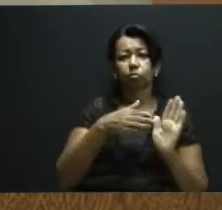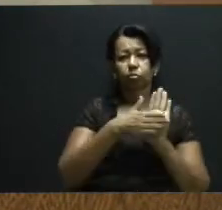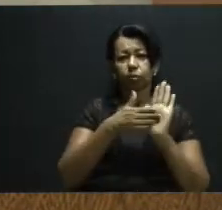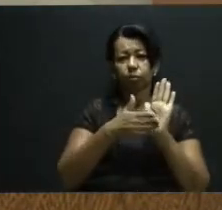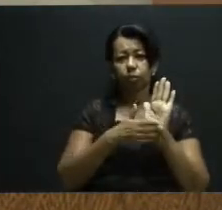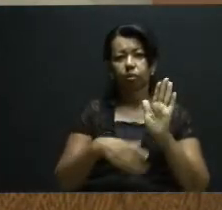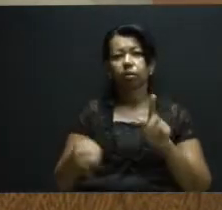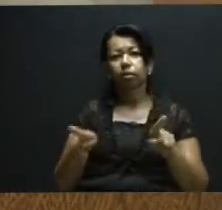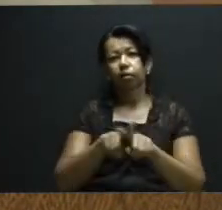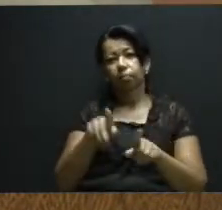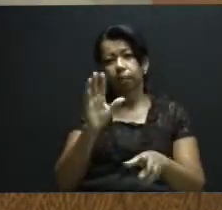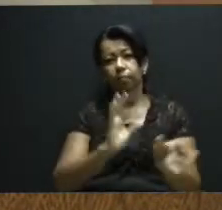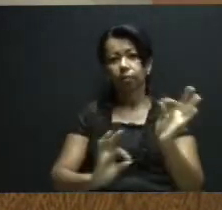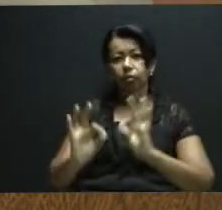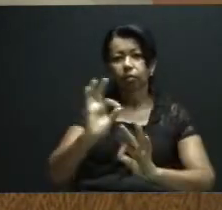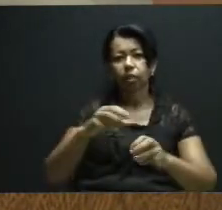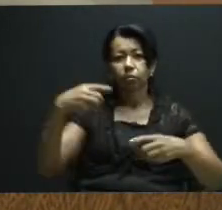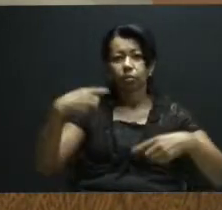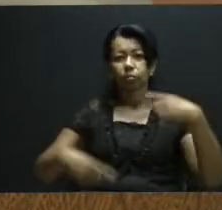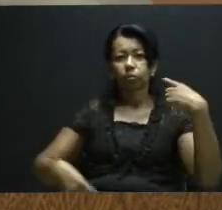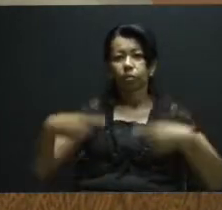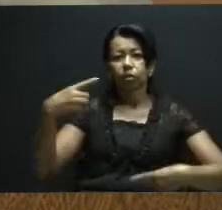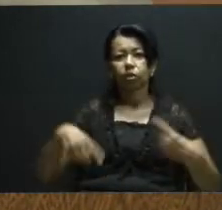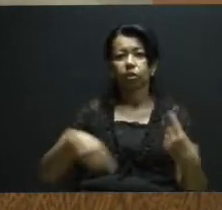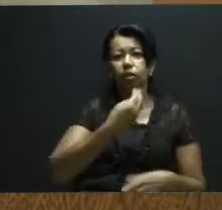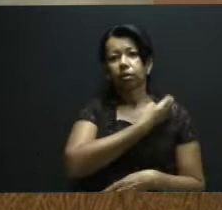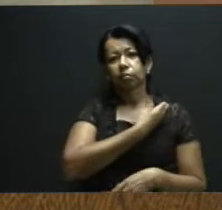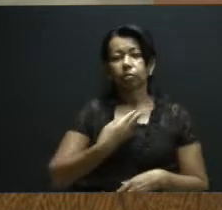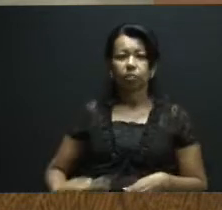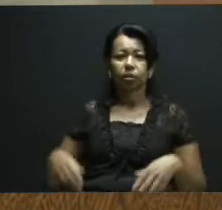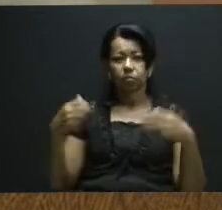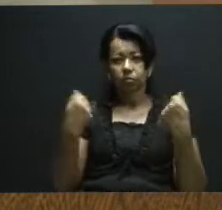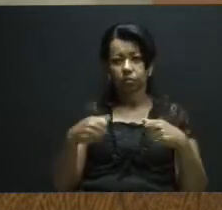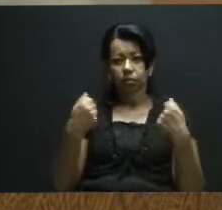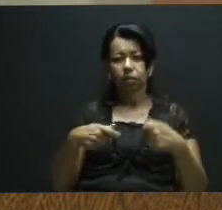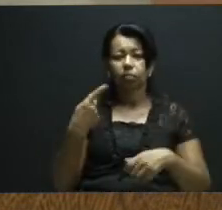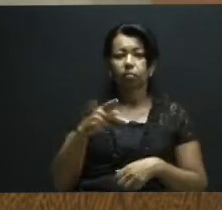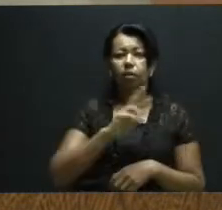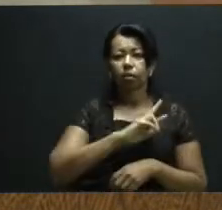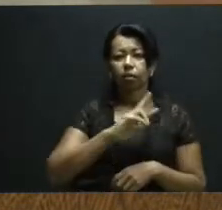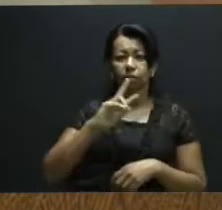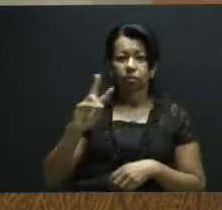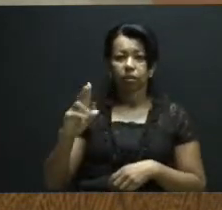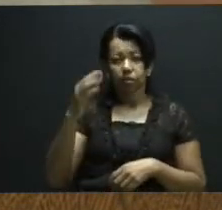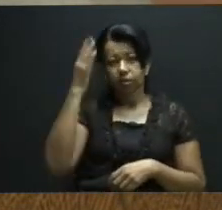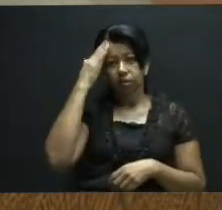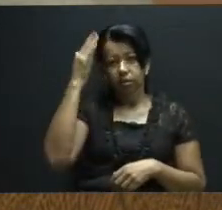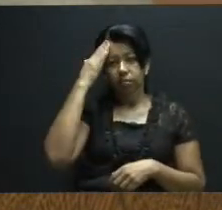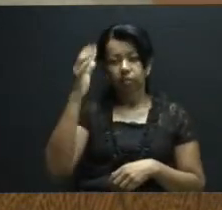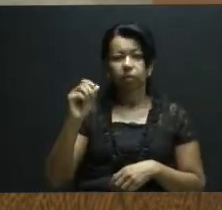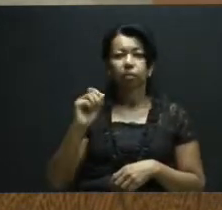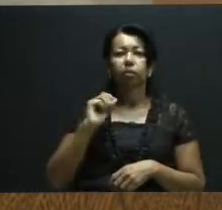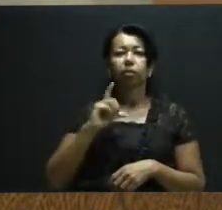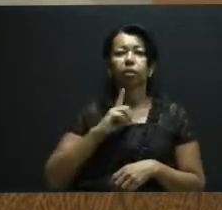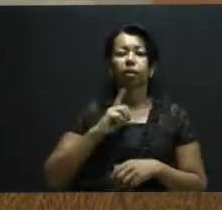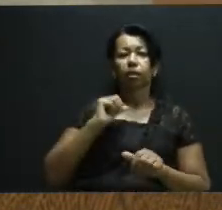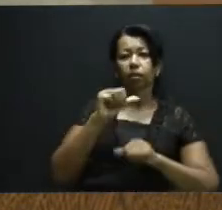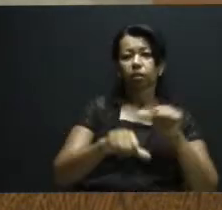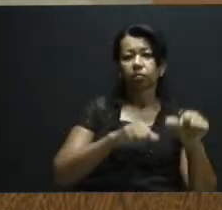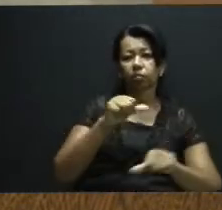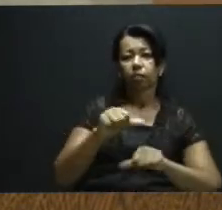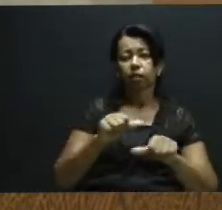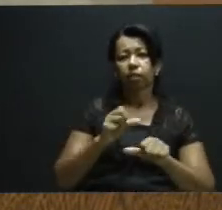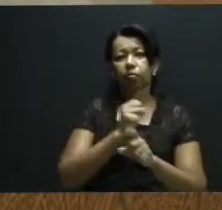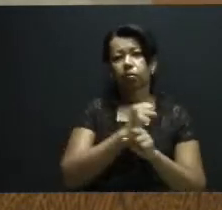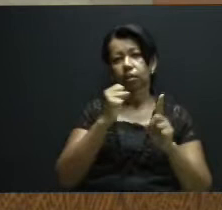de políticas públicas necessária ao enfrentamento da questão visando a transformação da sociedade